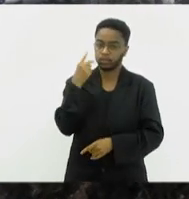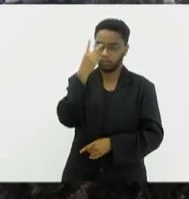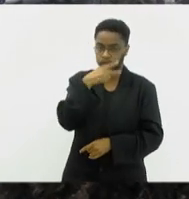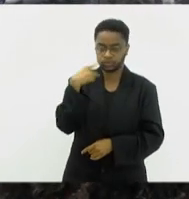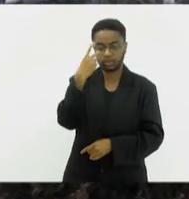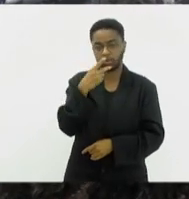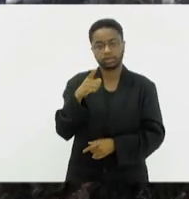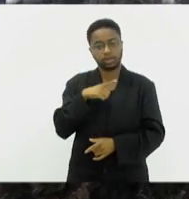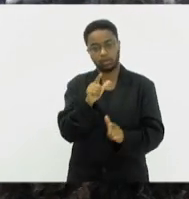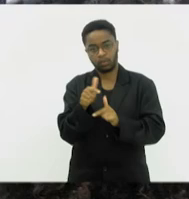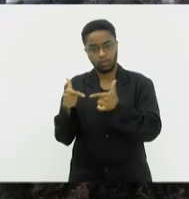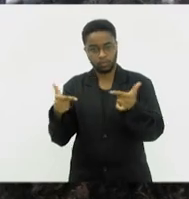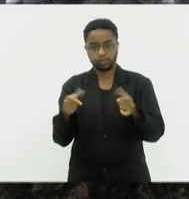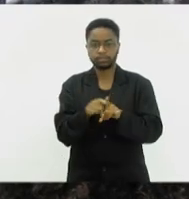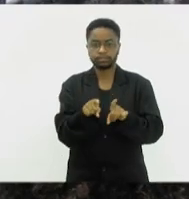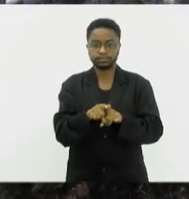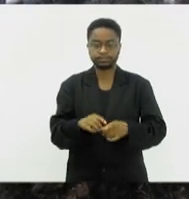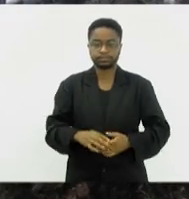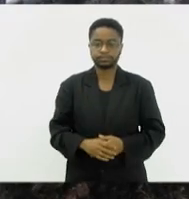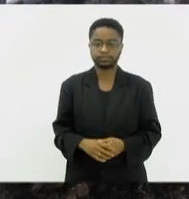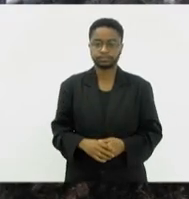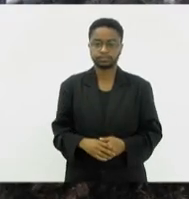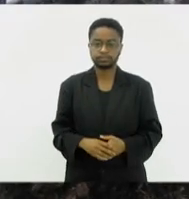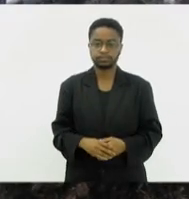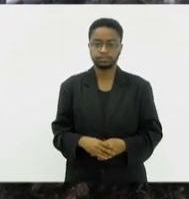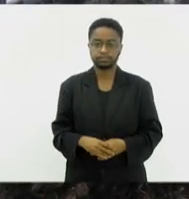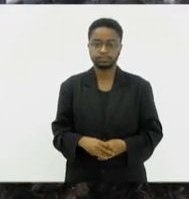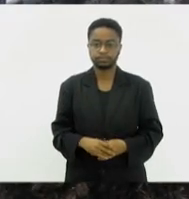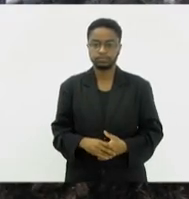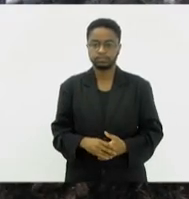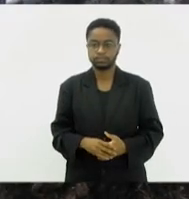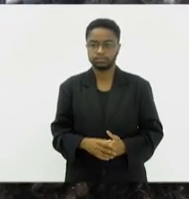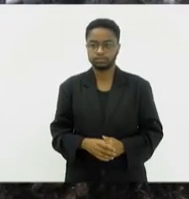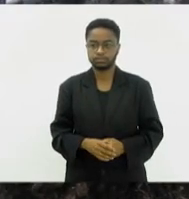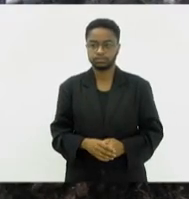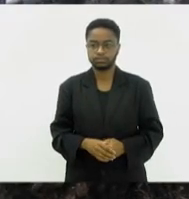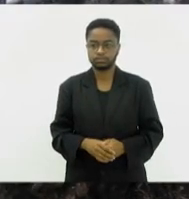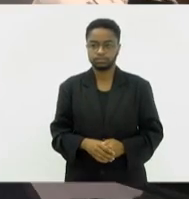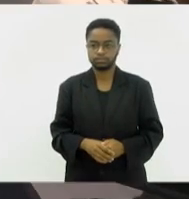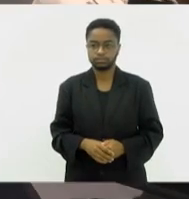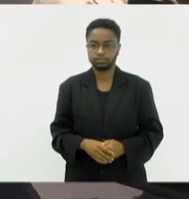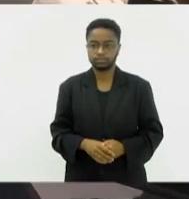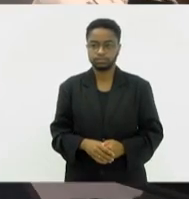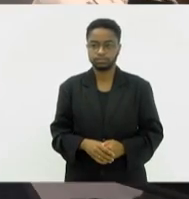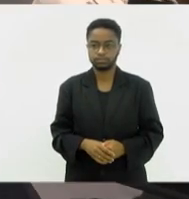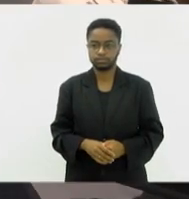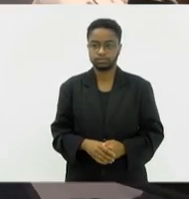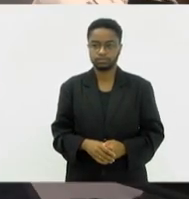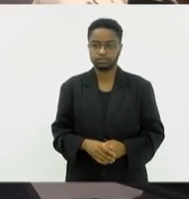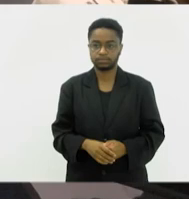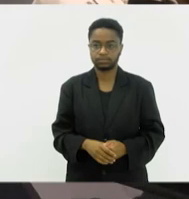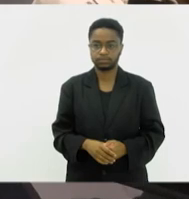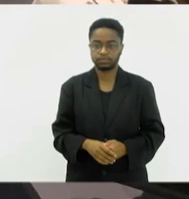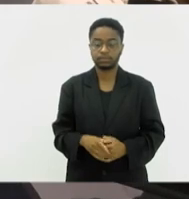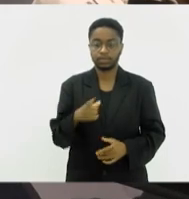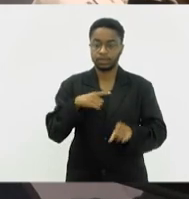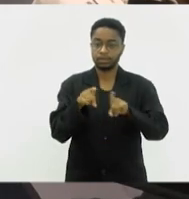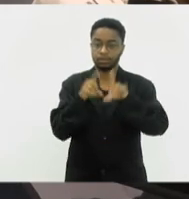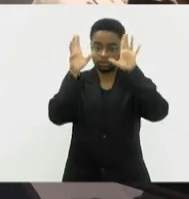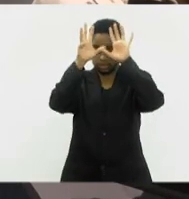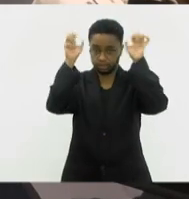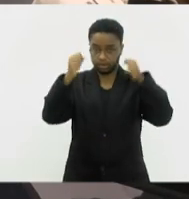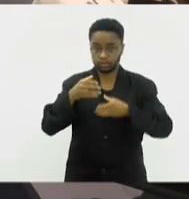e por aí vai. Sim. Até para conselheiros do Tribunal de Contas. Exatamente, quando não é